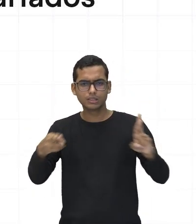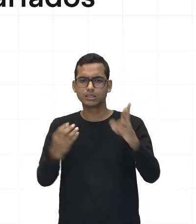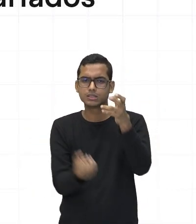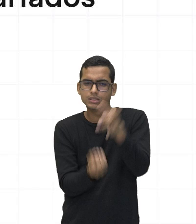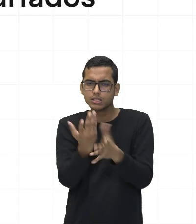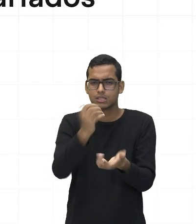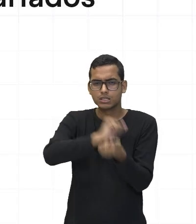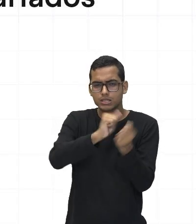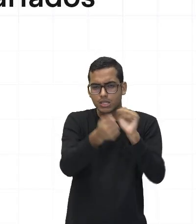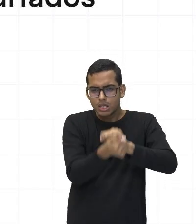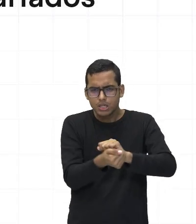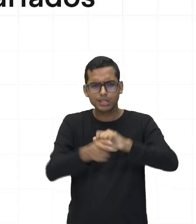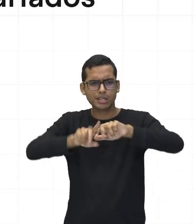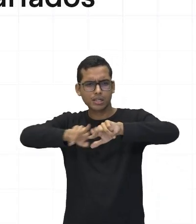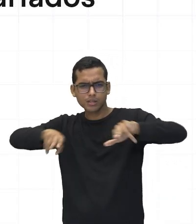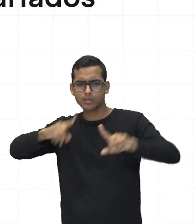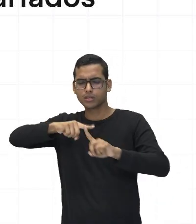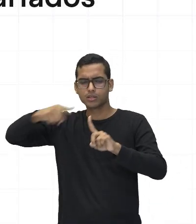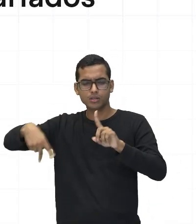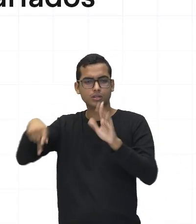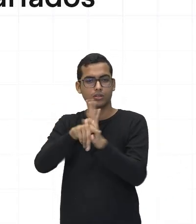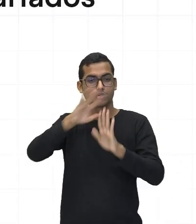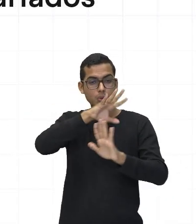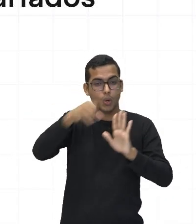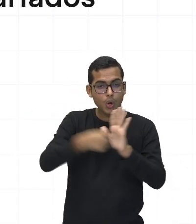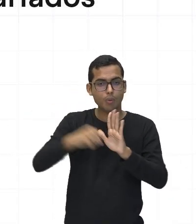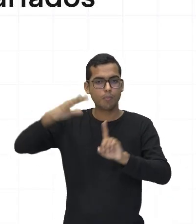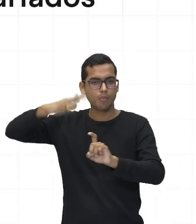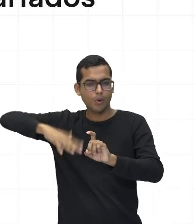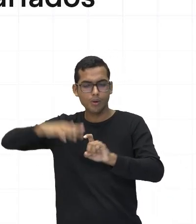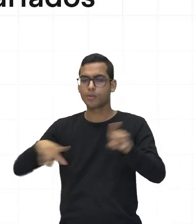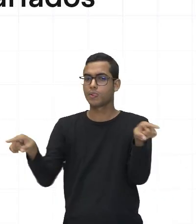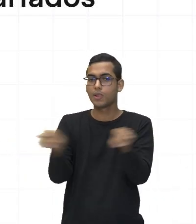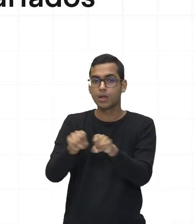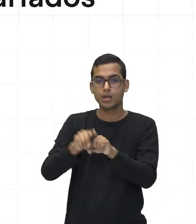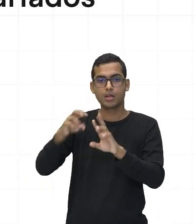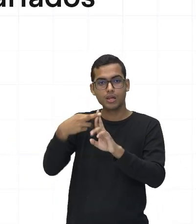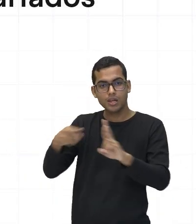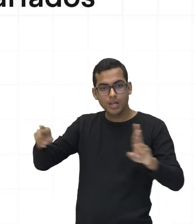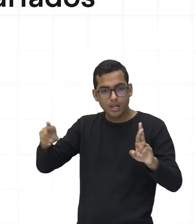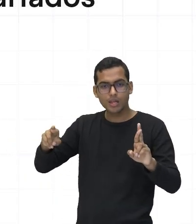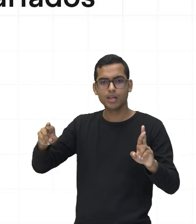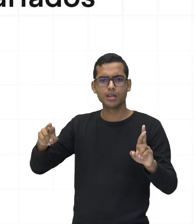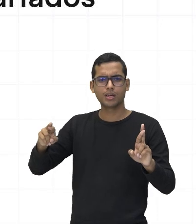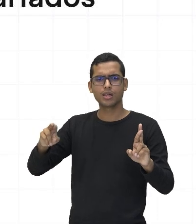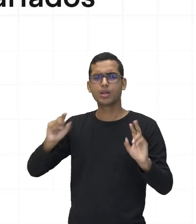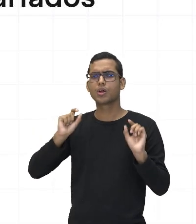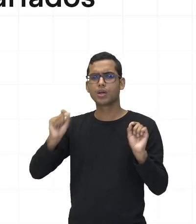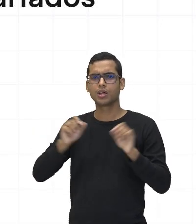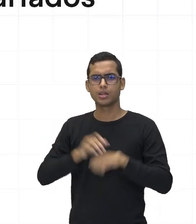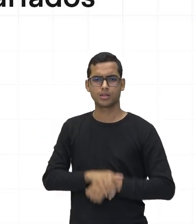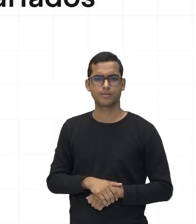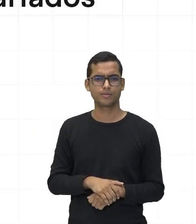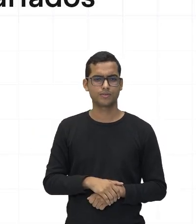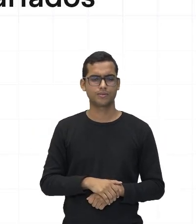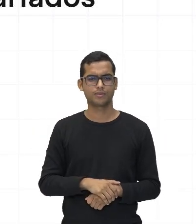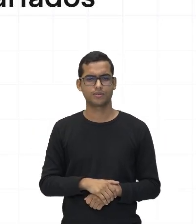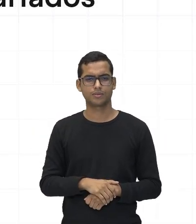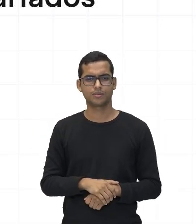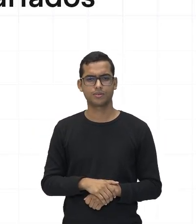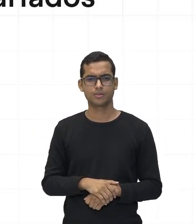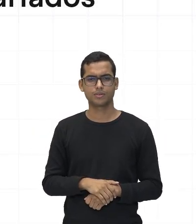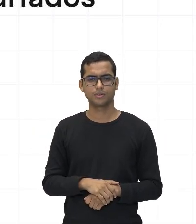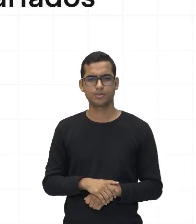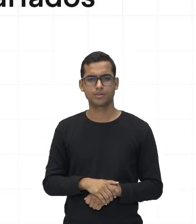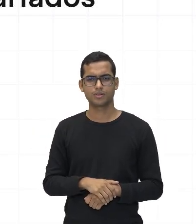os mais complexos e variados símbolos e mitos, a religião nunca conseguirá dizer o que